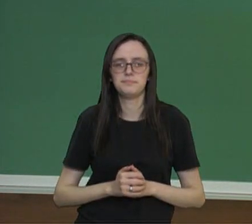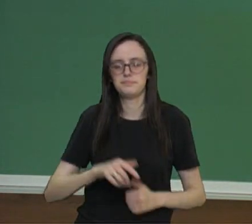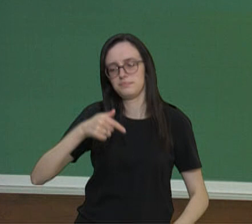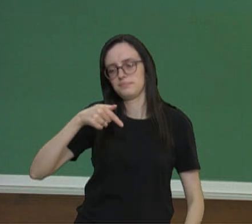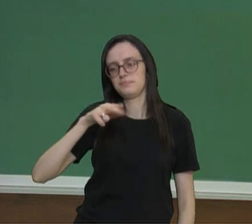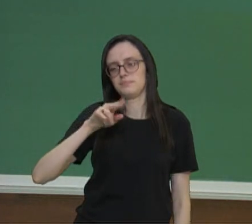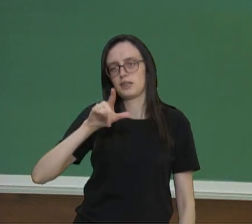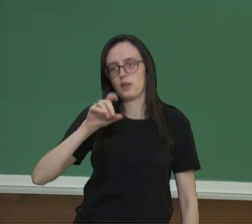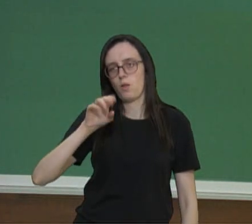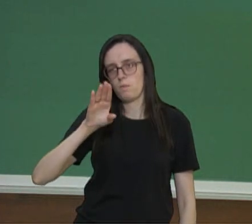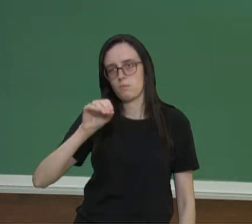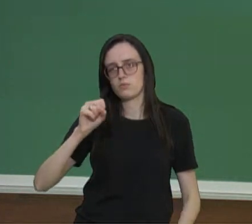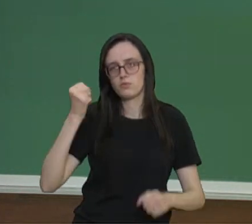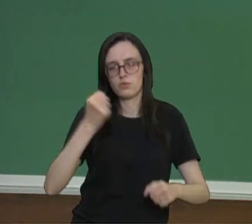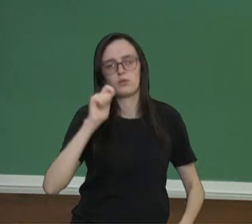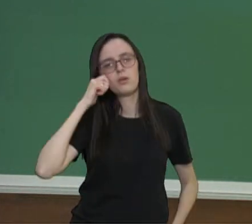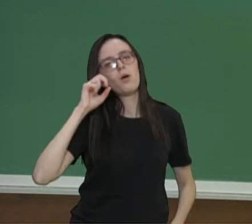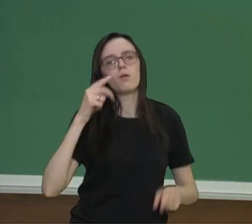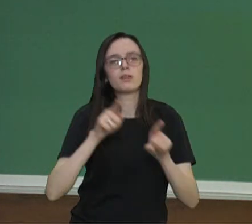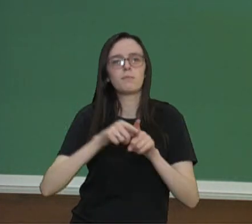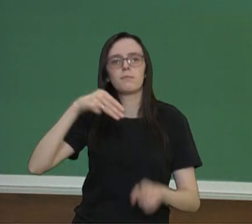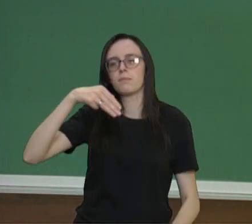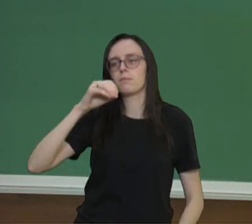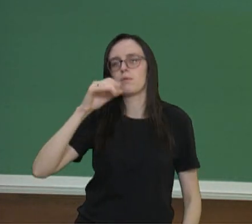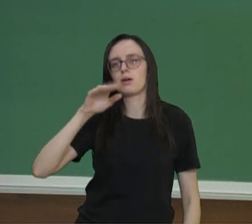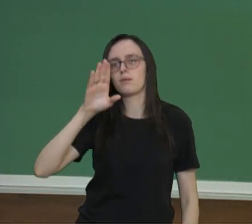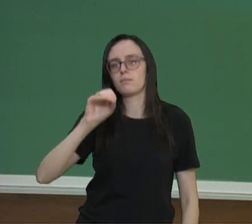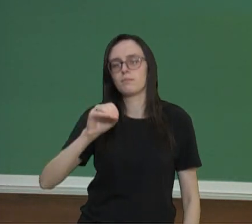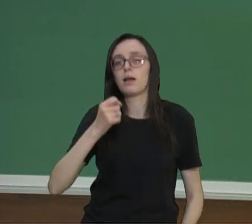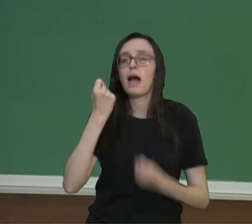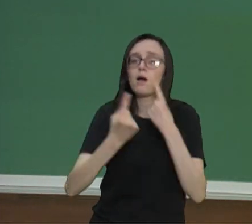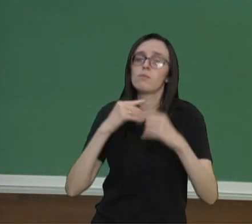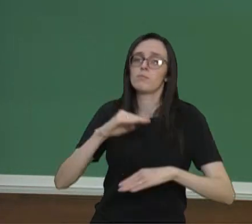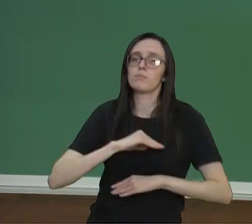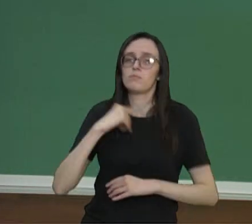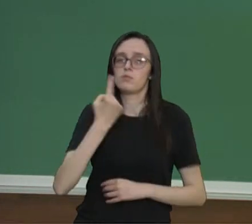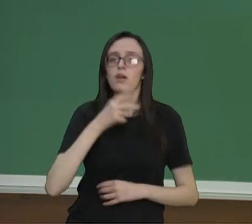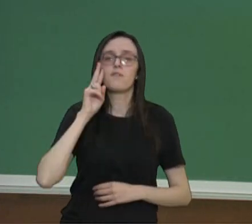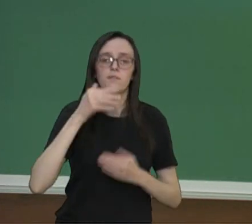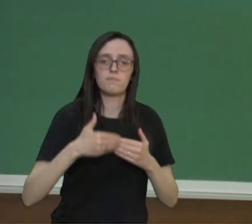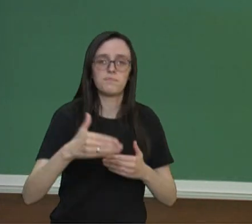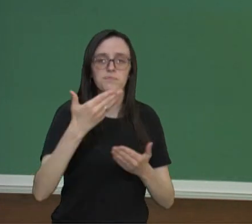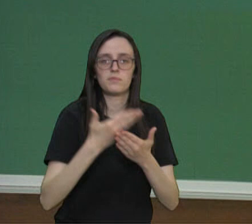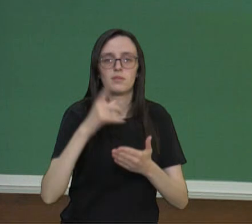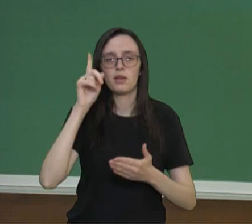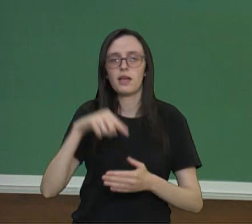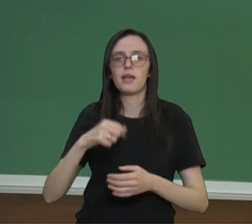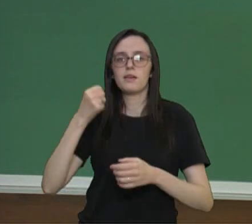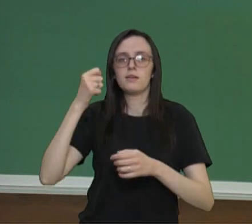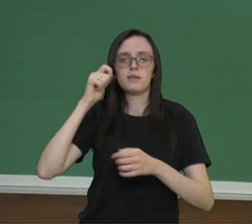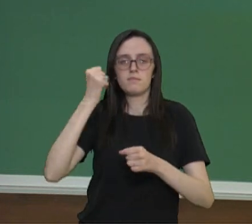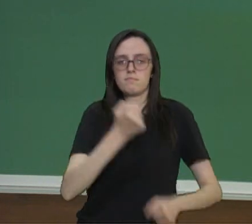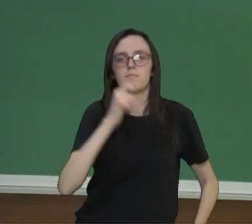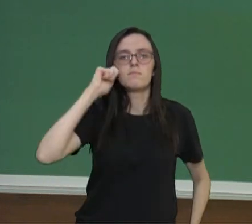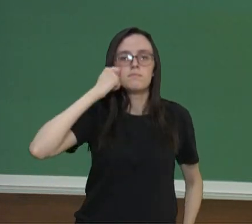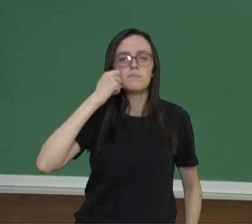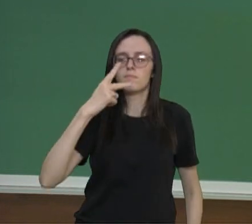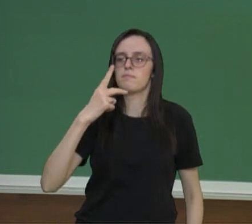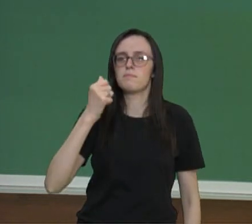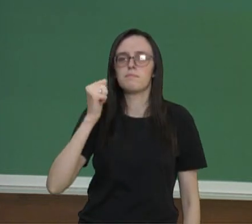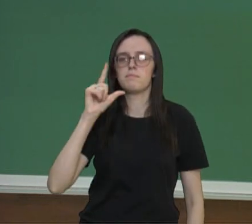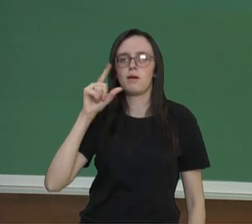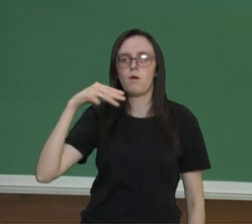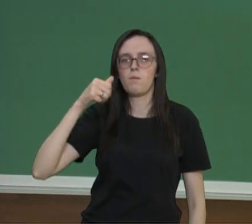quilombos ou mocambos também. Alguns casos, como a gente vai ver na aula de hoje, como o Quilombo dos Palmares, era uma reunião de